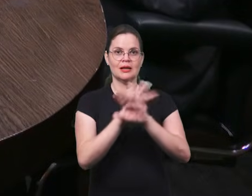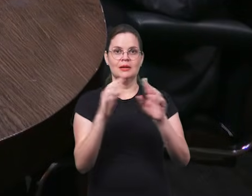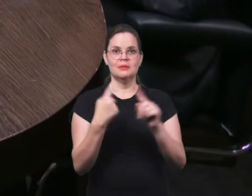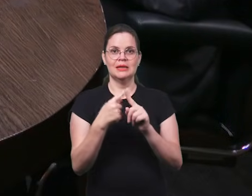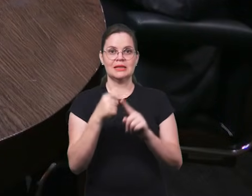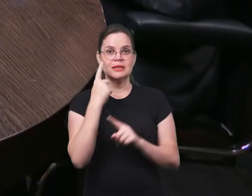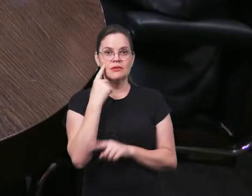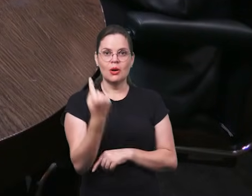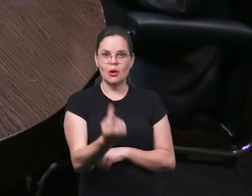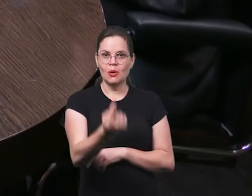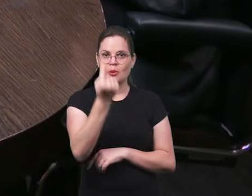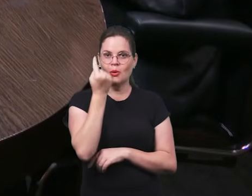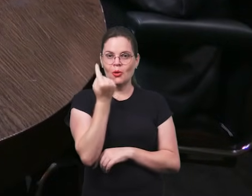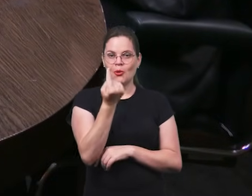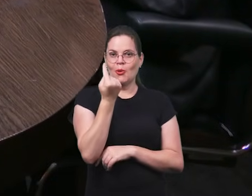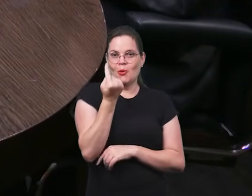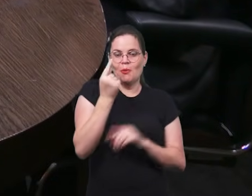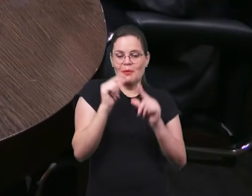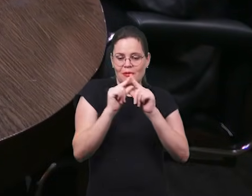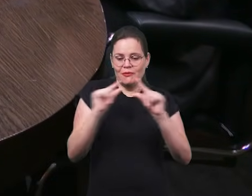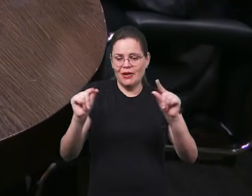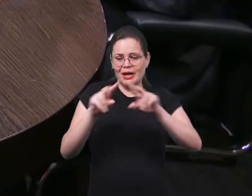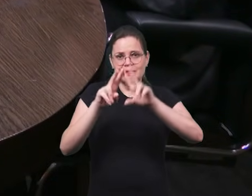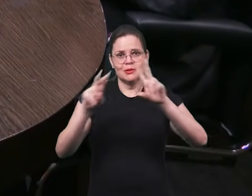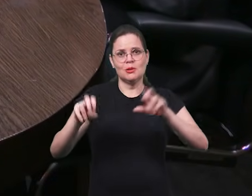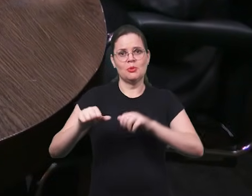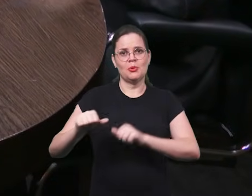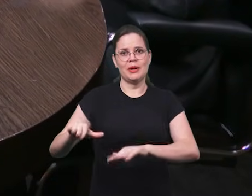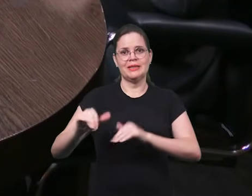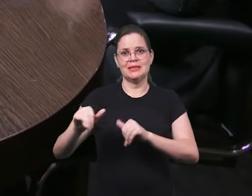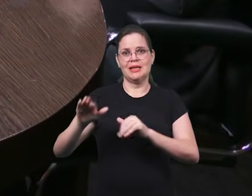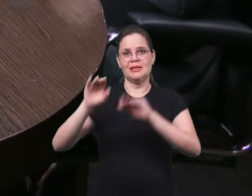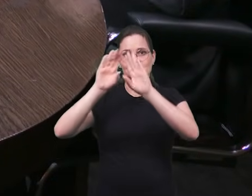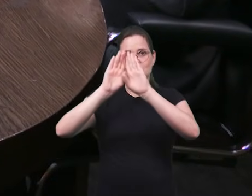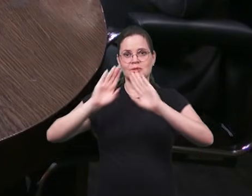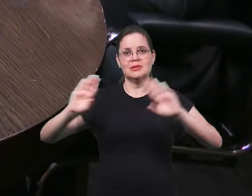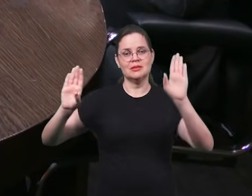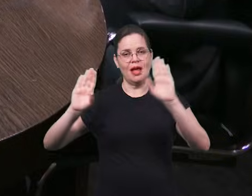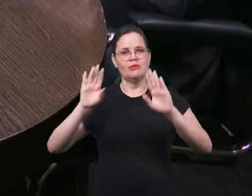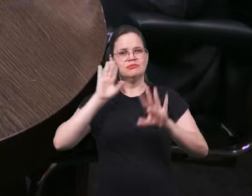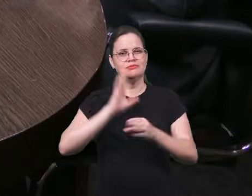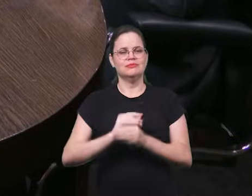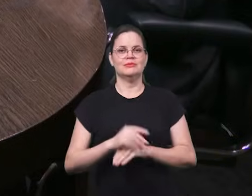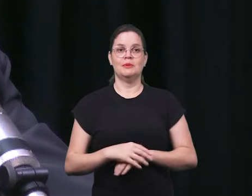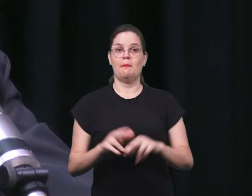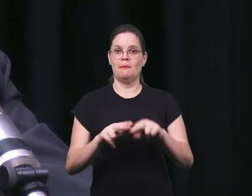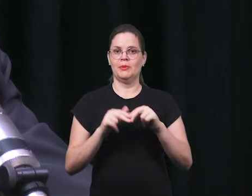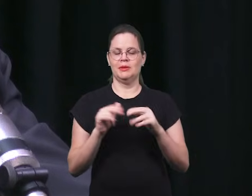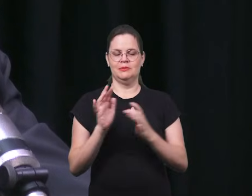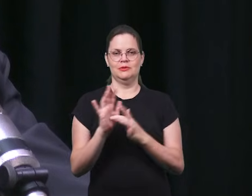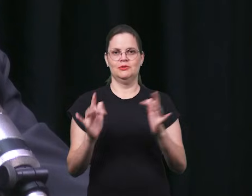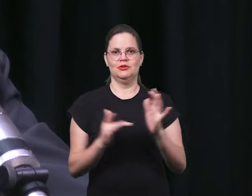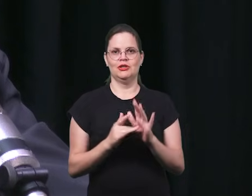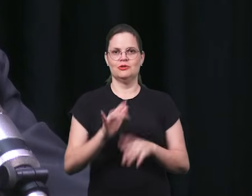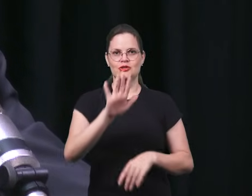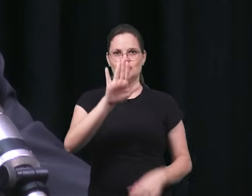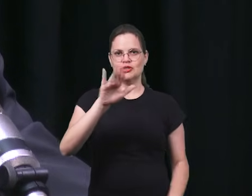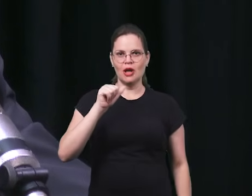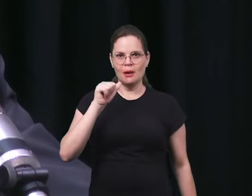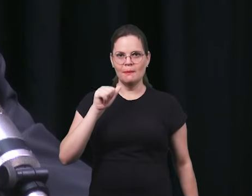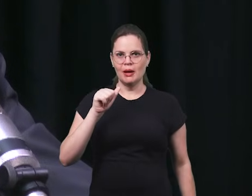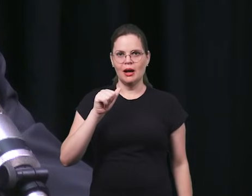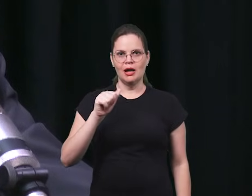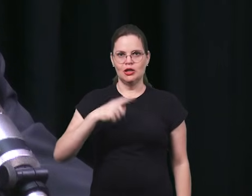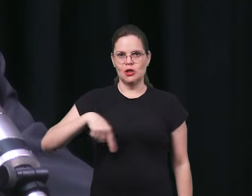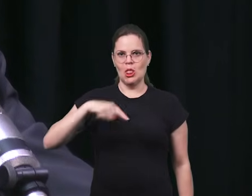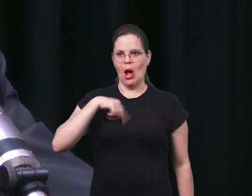desse ponto de vista aqui dos exércitos dos céus, né? É por isso que o chamado do Senhor Jesus, ele é